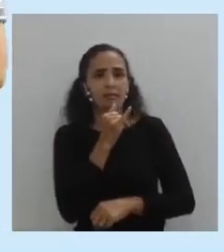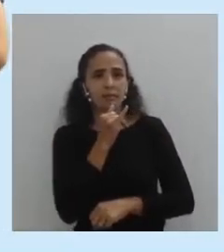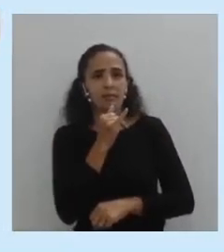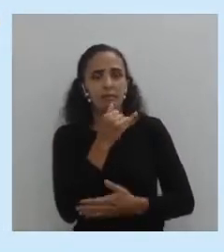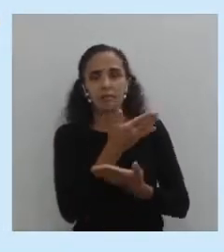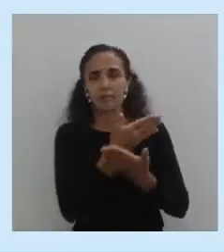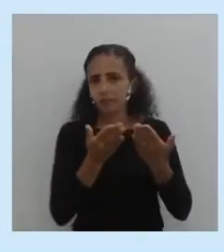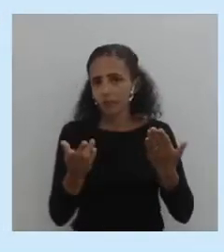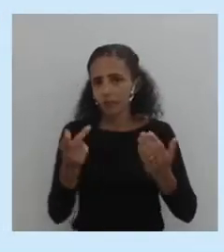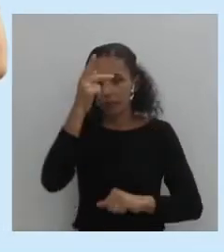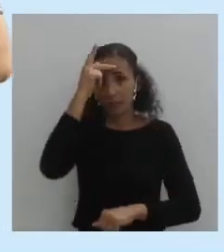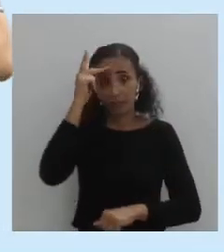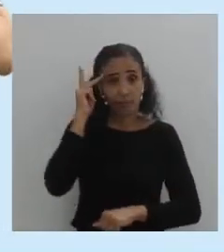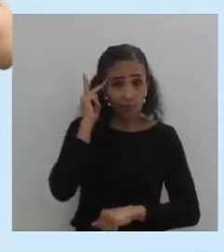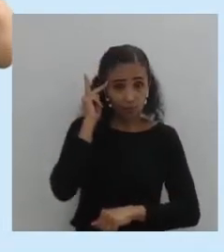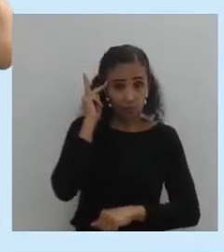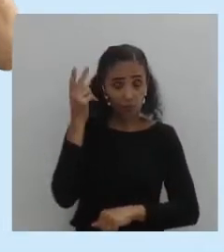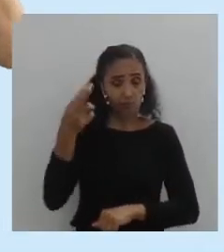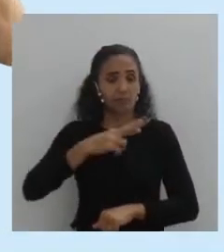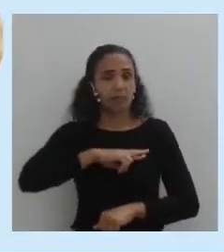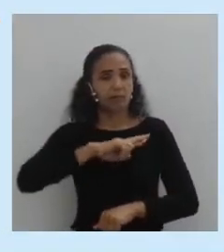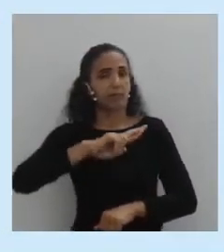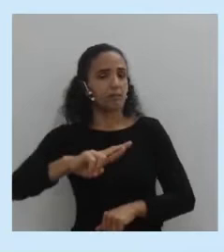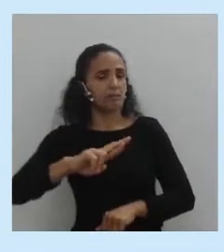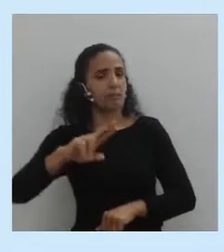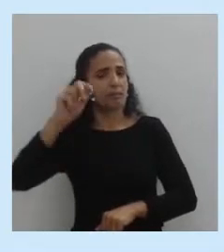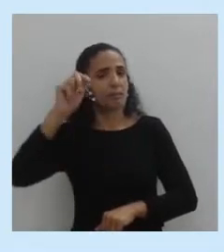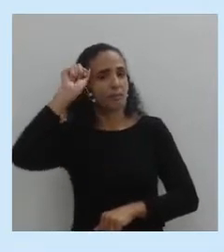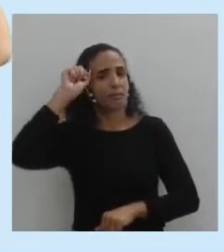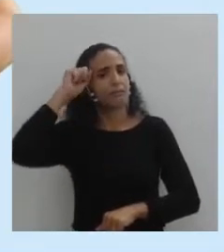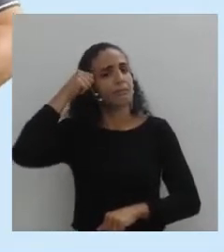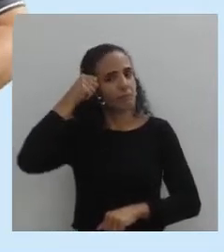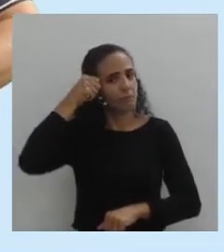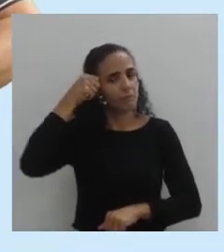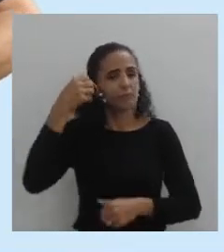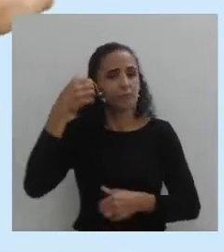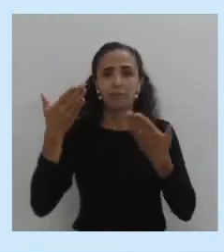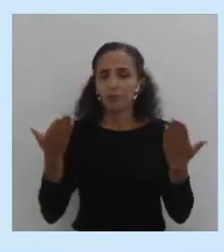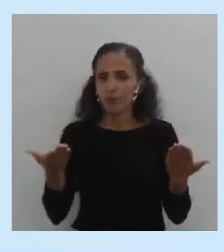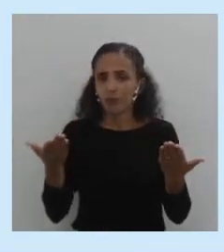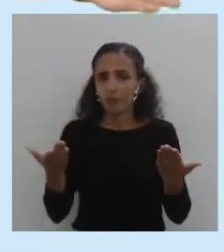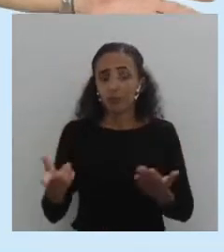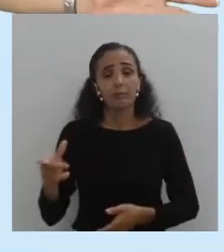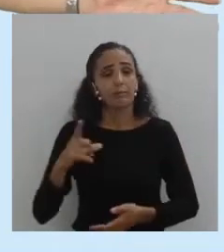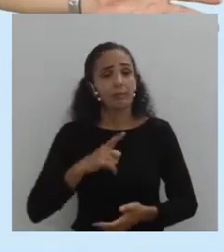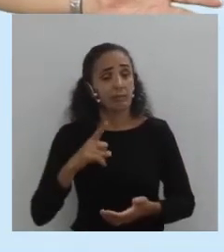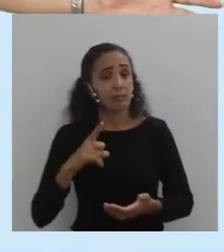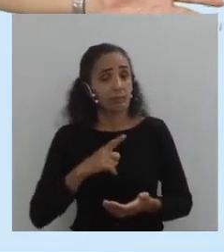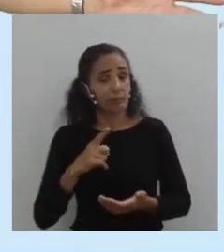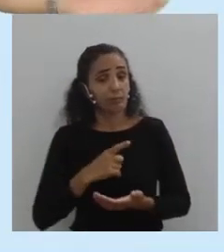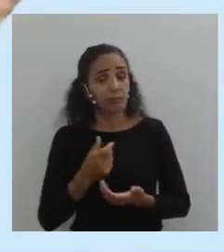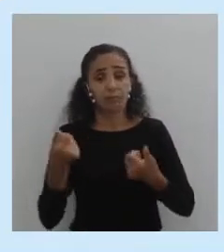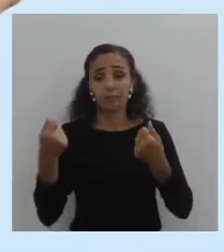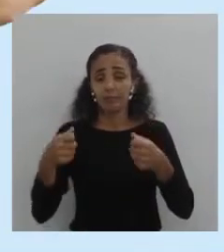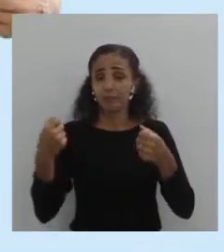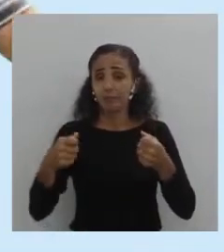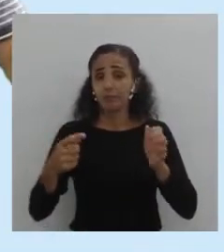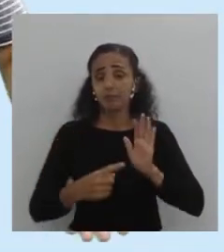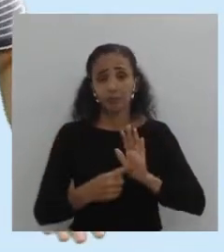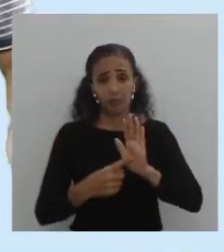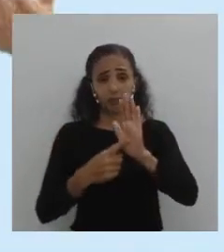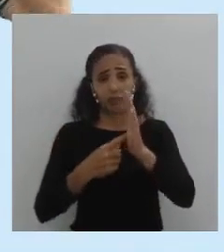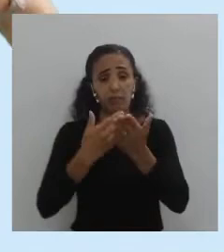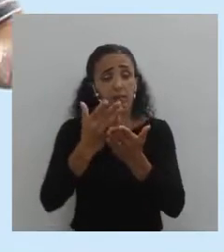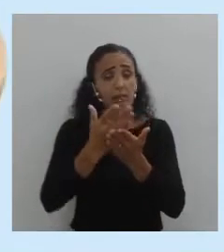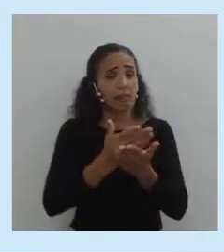de membros de religiões de matriz africanas. Mas nós temos outras tradições religiosas que também